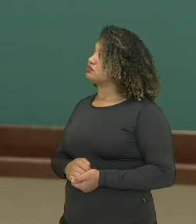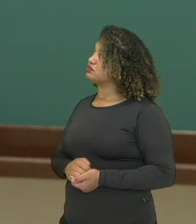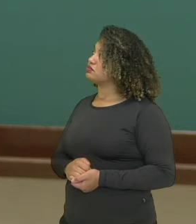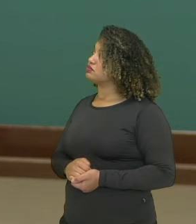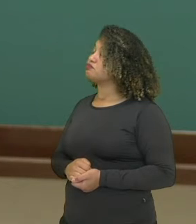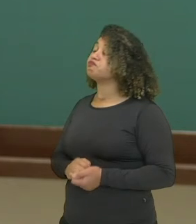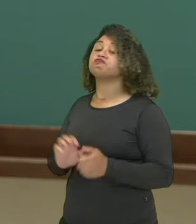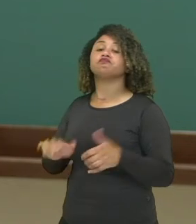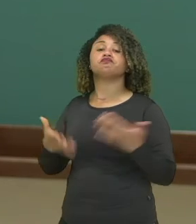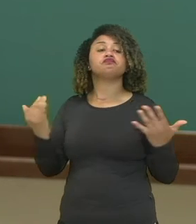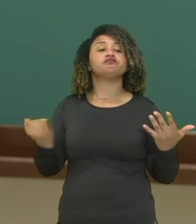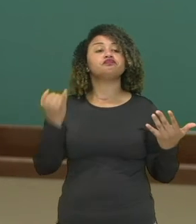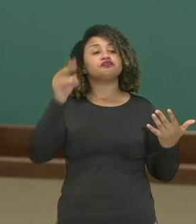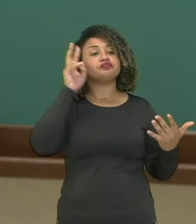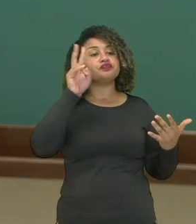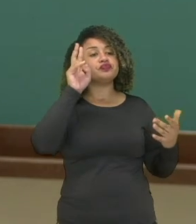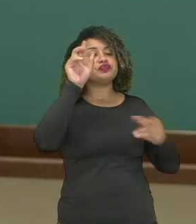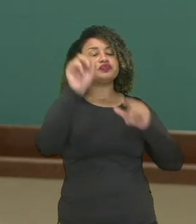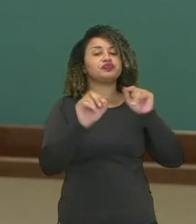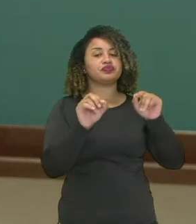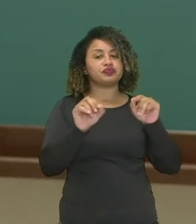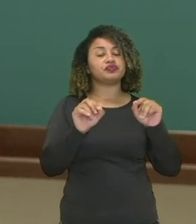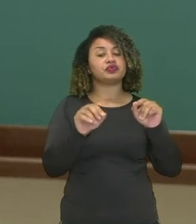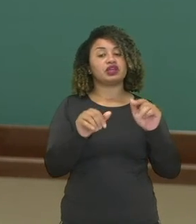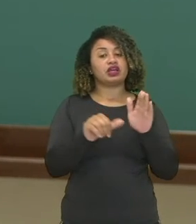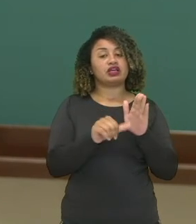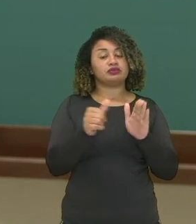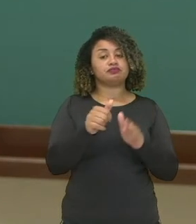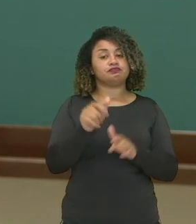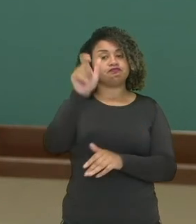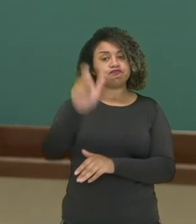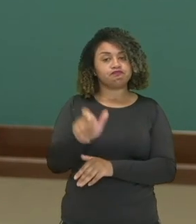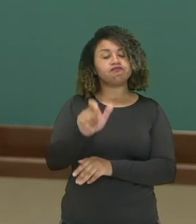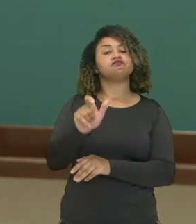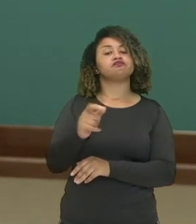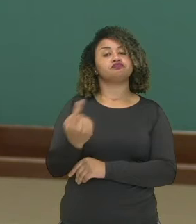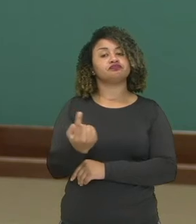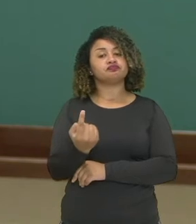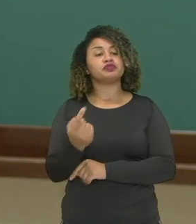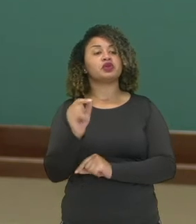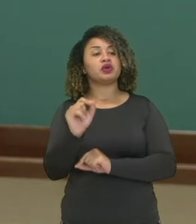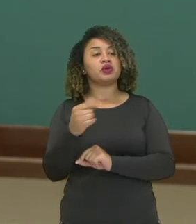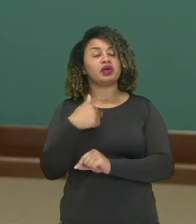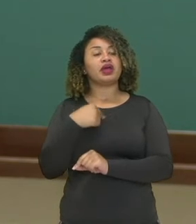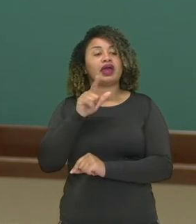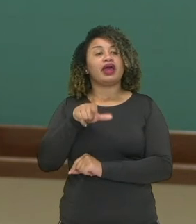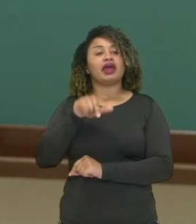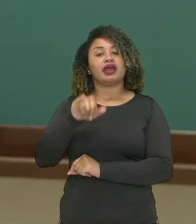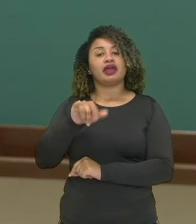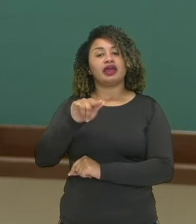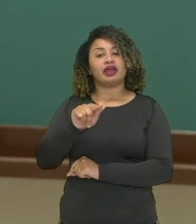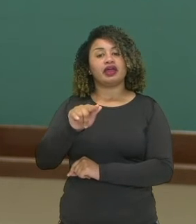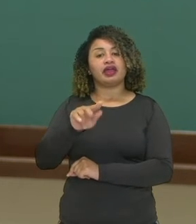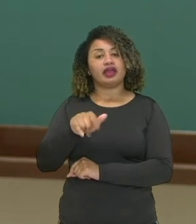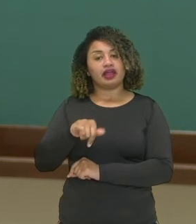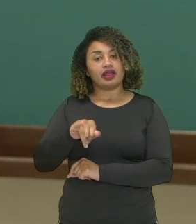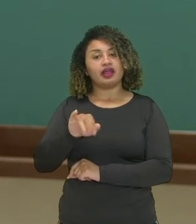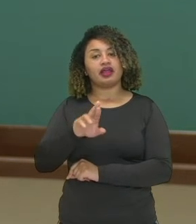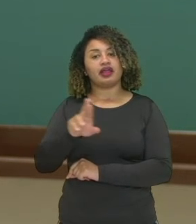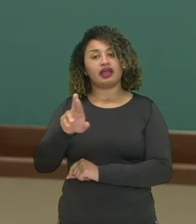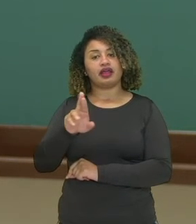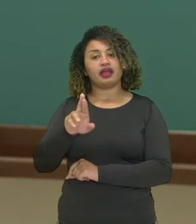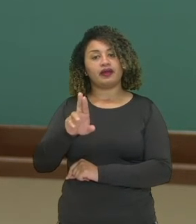vocês têm que lembrar? Primeira pessoa do singular é irregular. Ele tem essa mudança